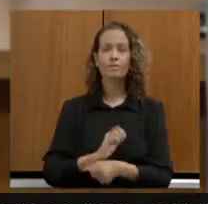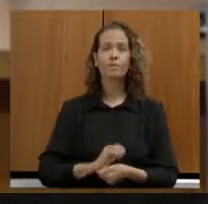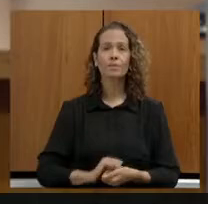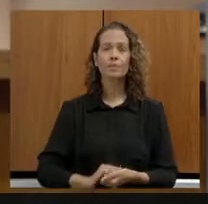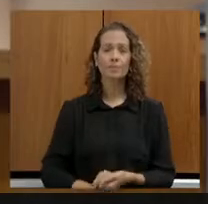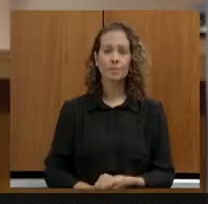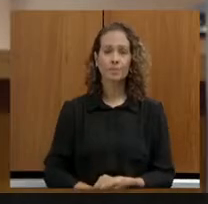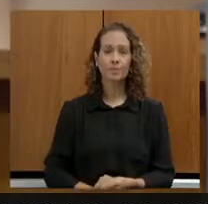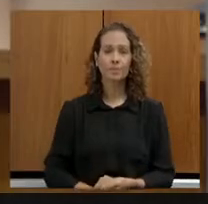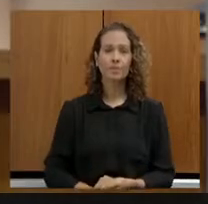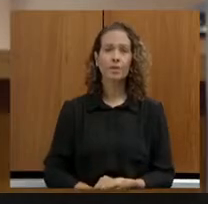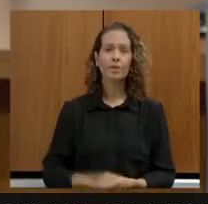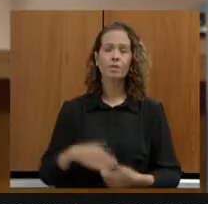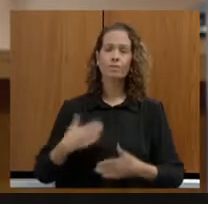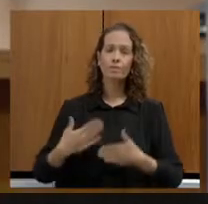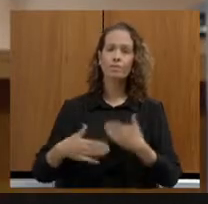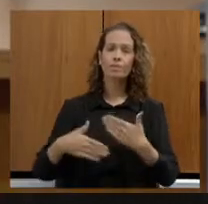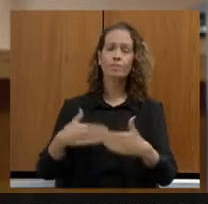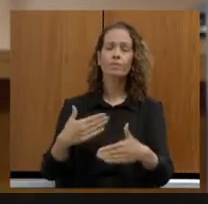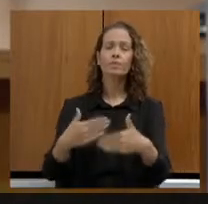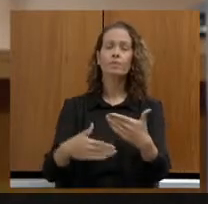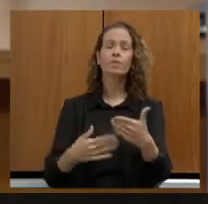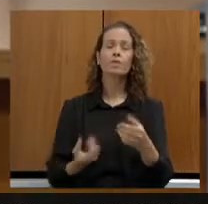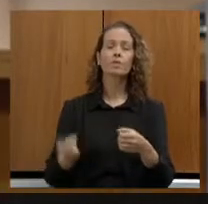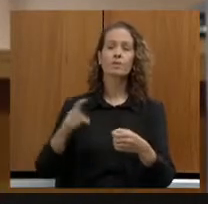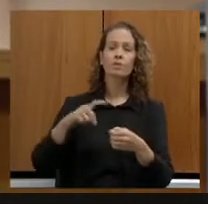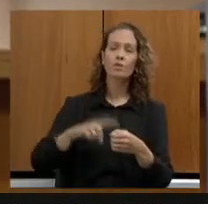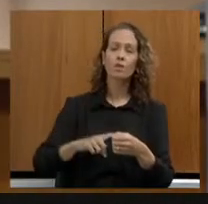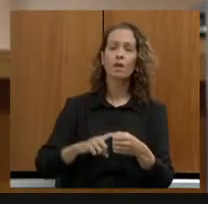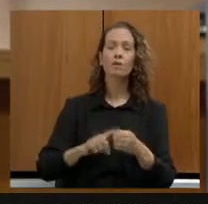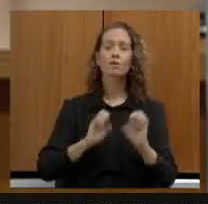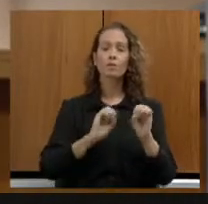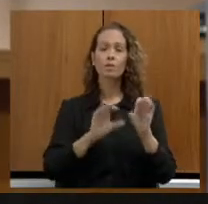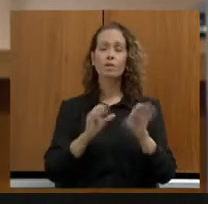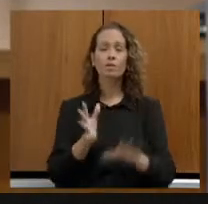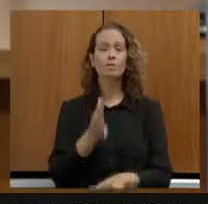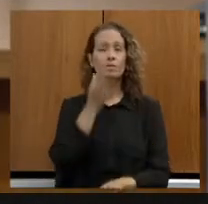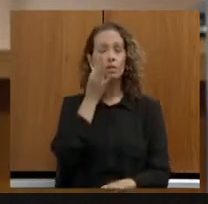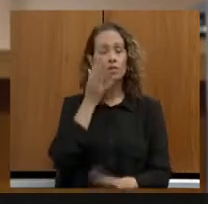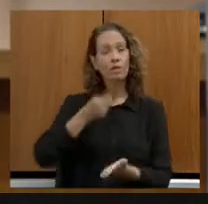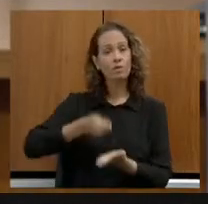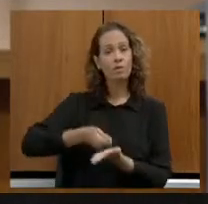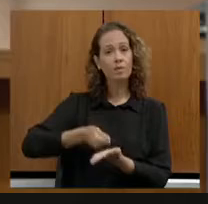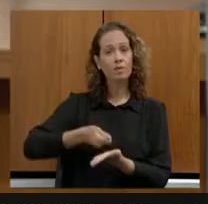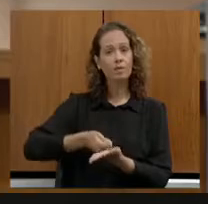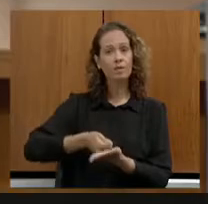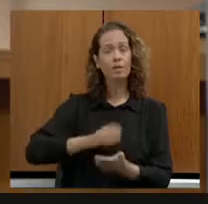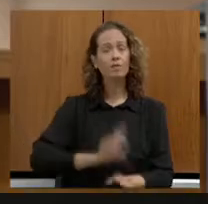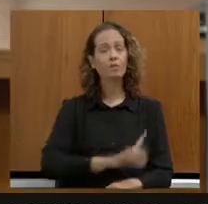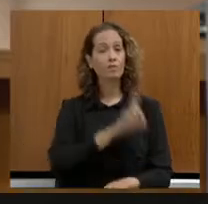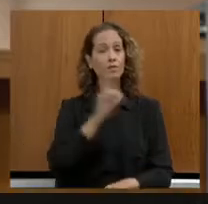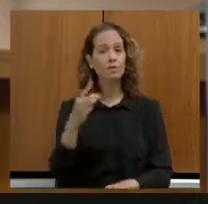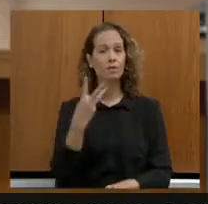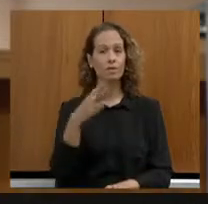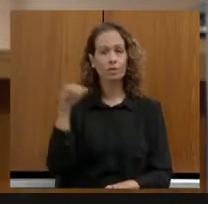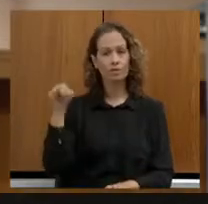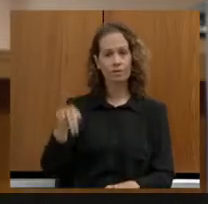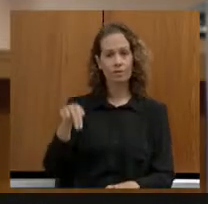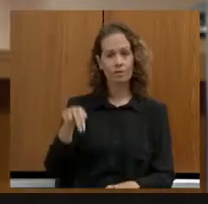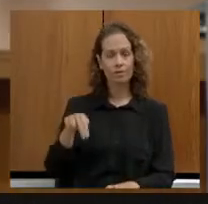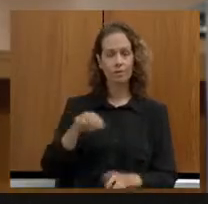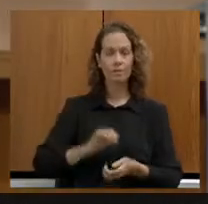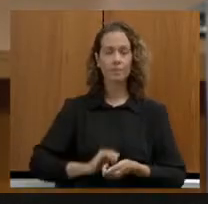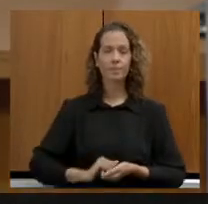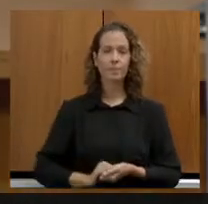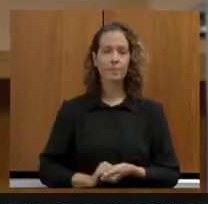o caminhar para esse A retomada do ensino presencial e obrigatório no dia três de Novembro é